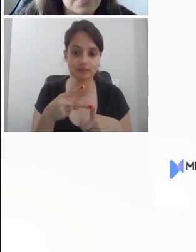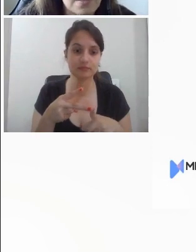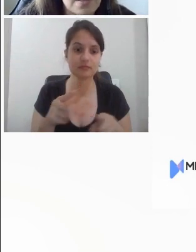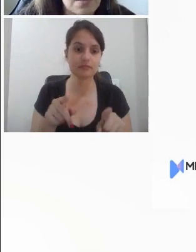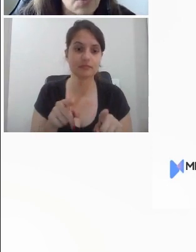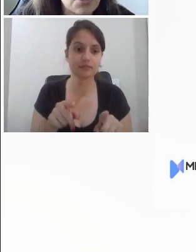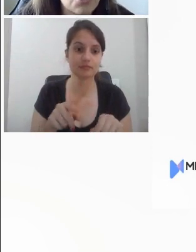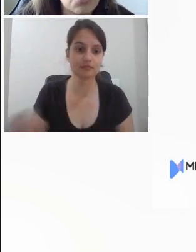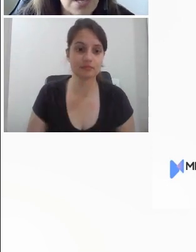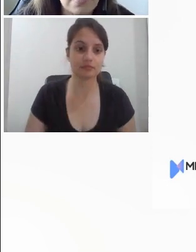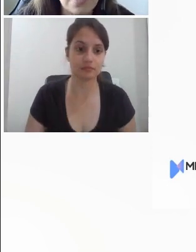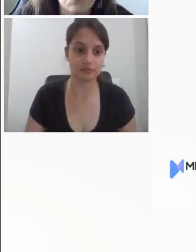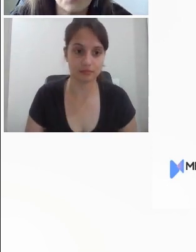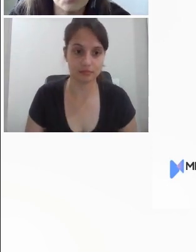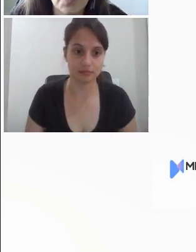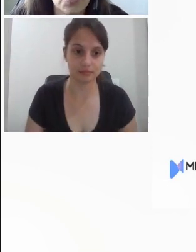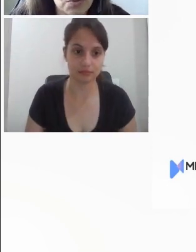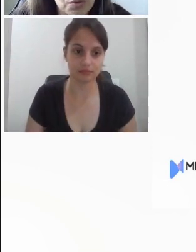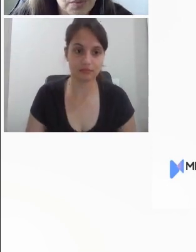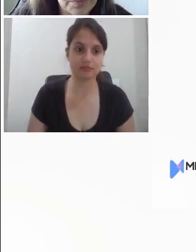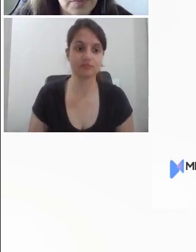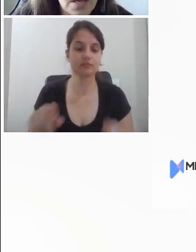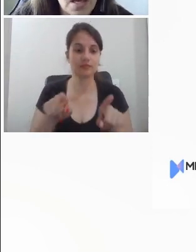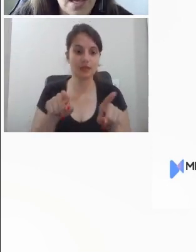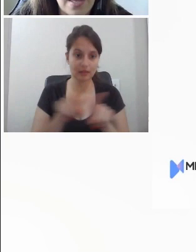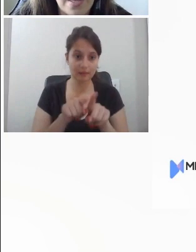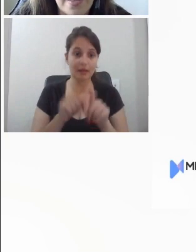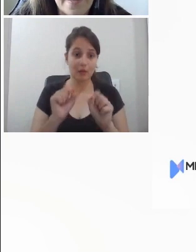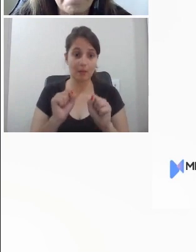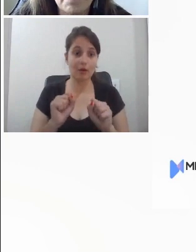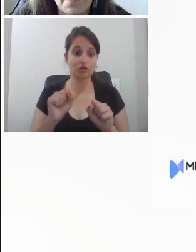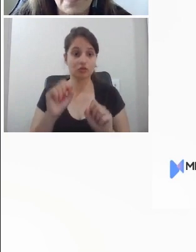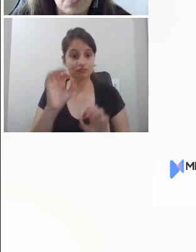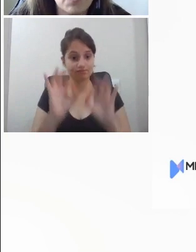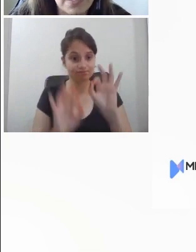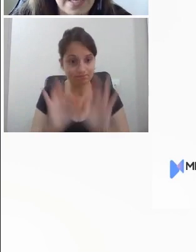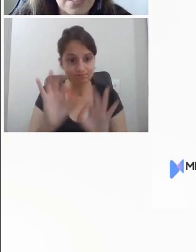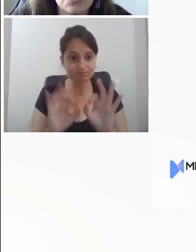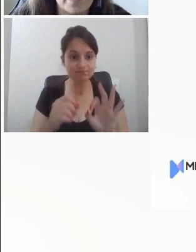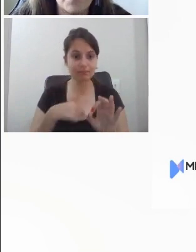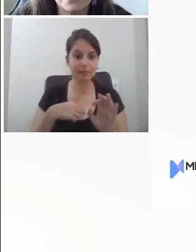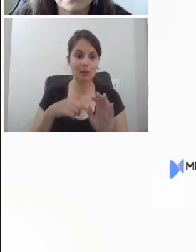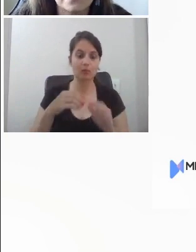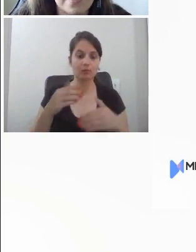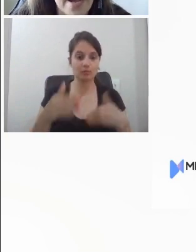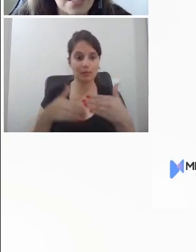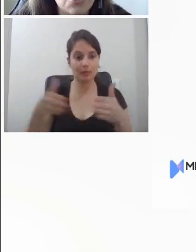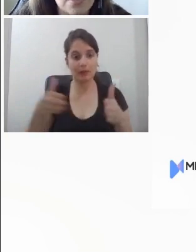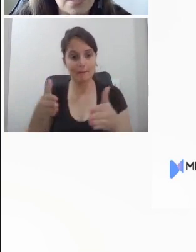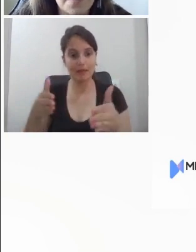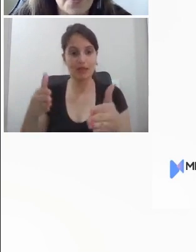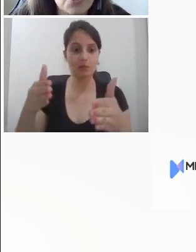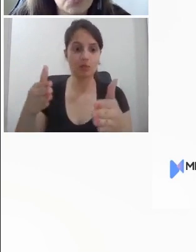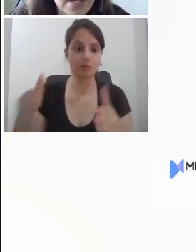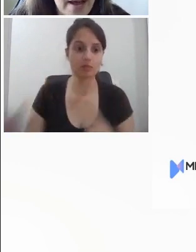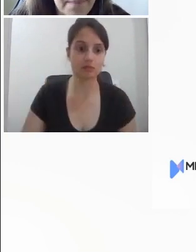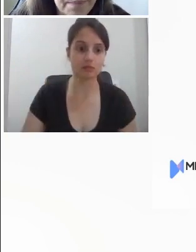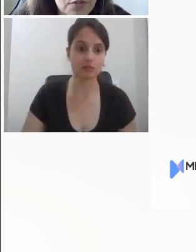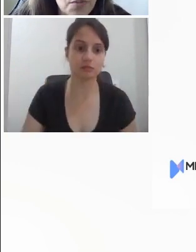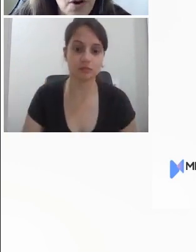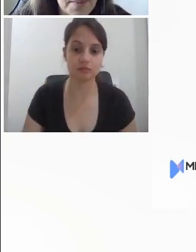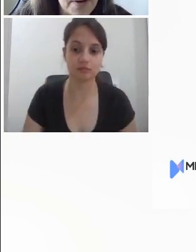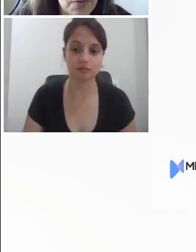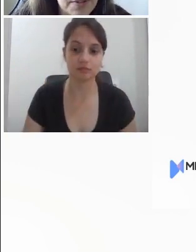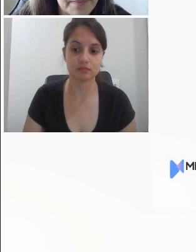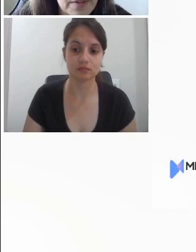eh que hoje a gente tá desenvolvendo um produto eh para um cliente para uma necessidade que pode mudar